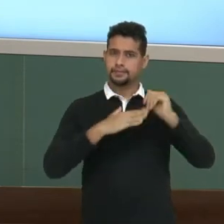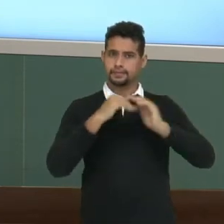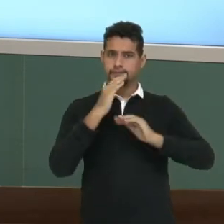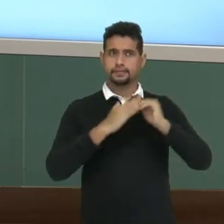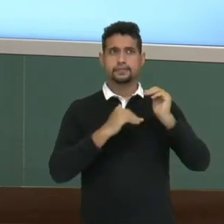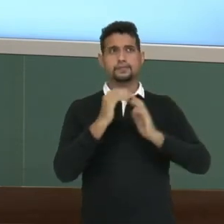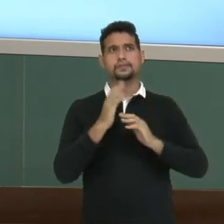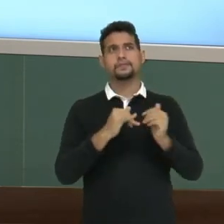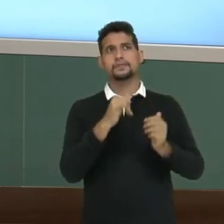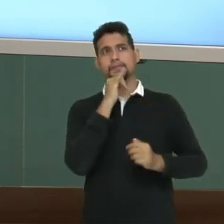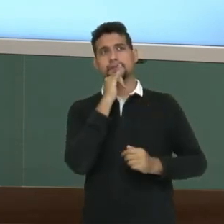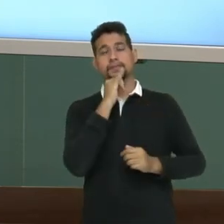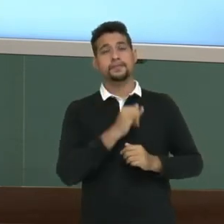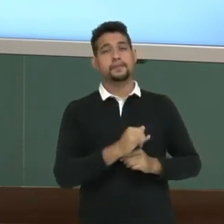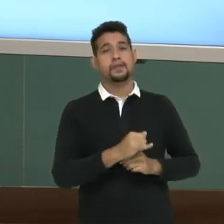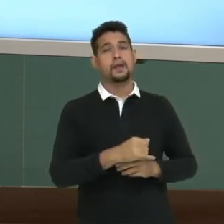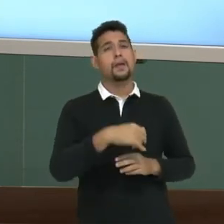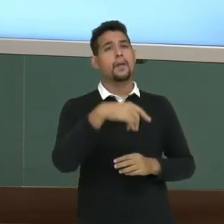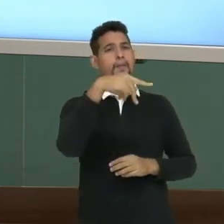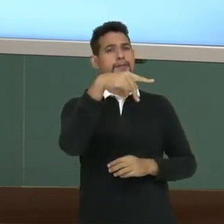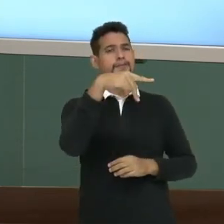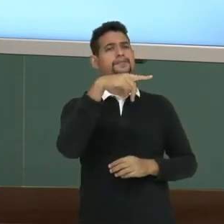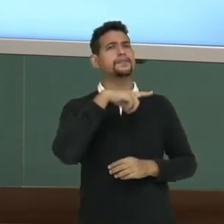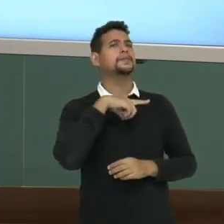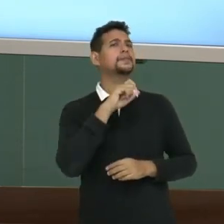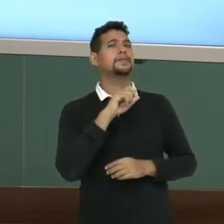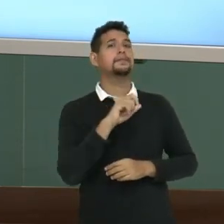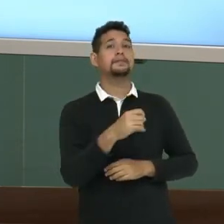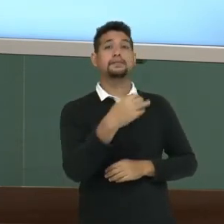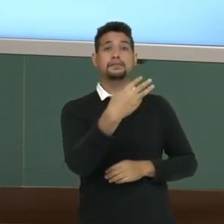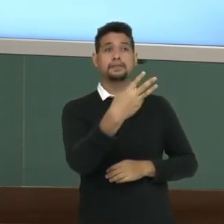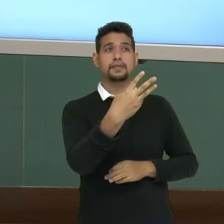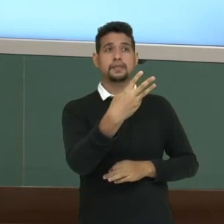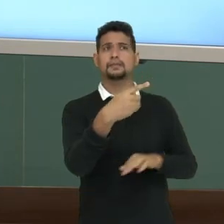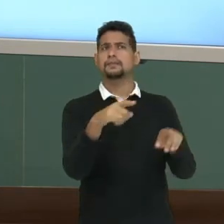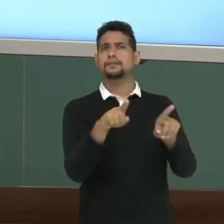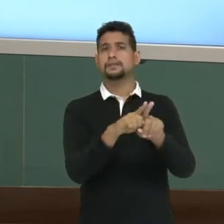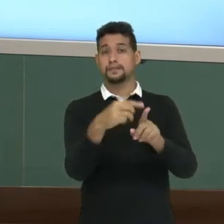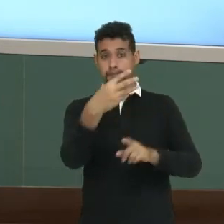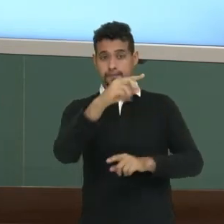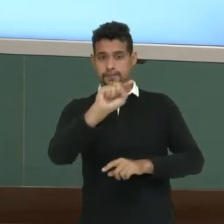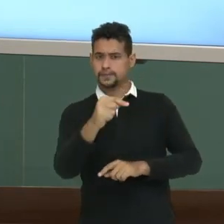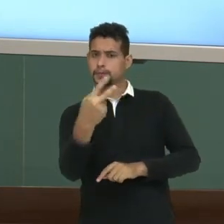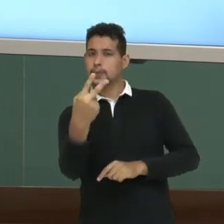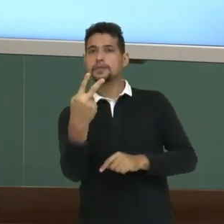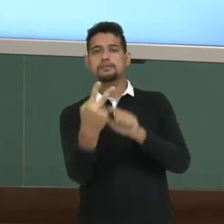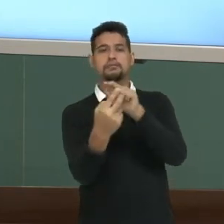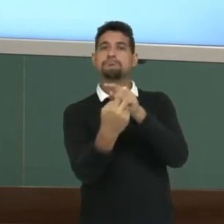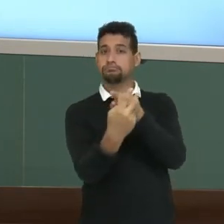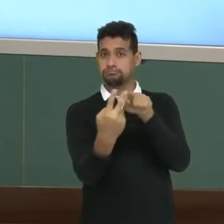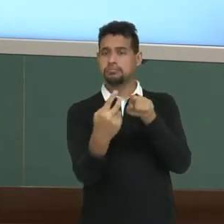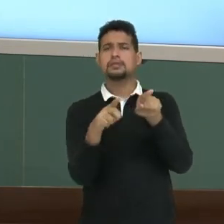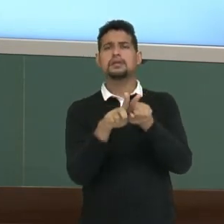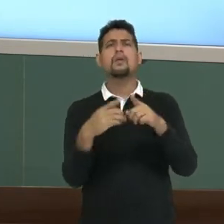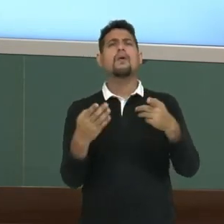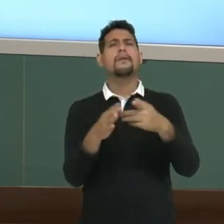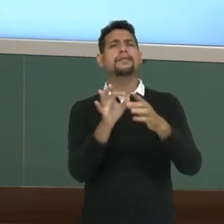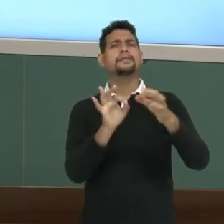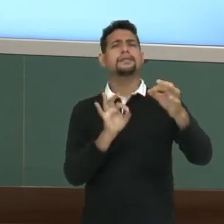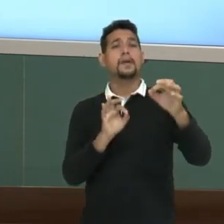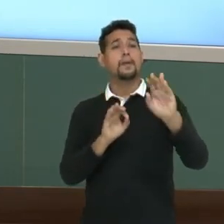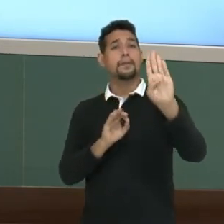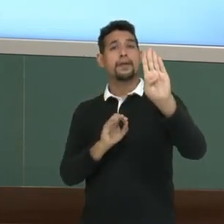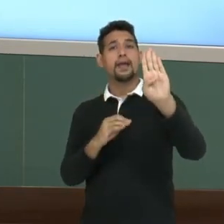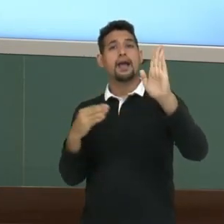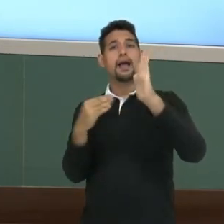Dado o ponto P, que tem as coordenadas 3 e 2, determine a distância desse ponto P até